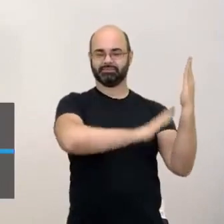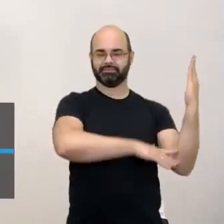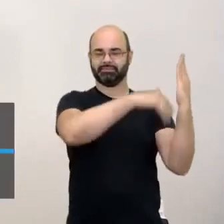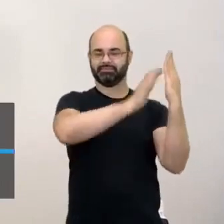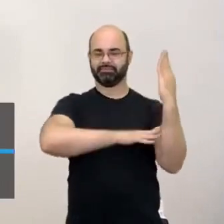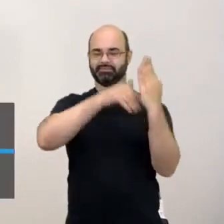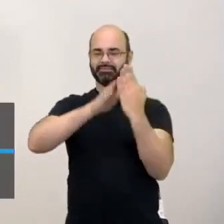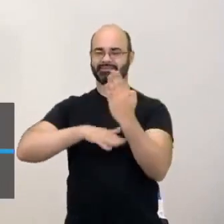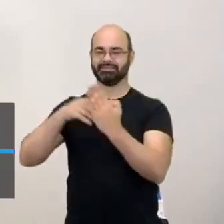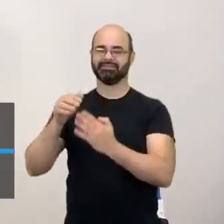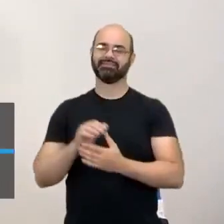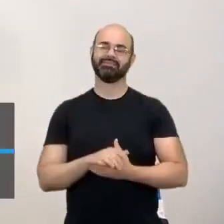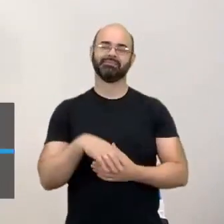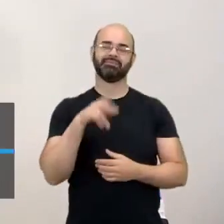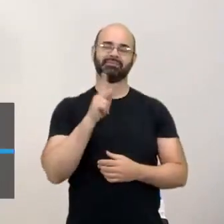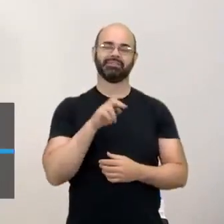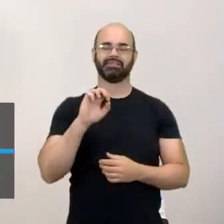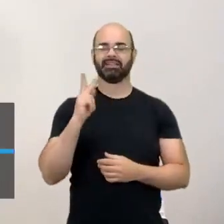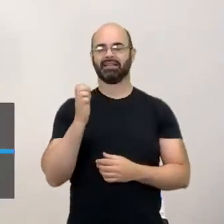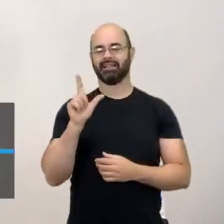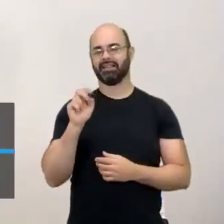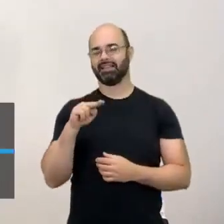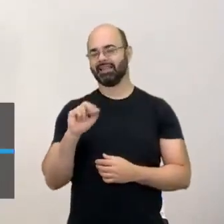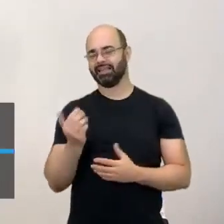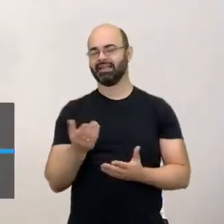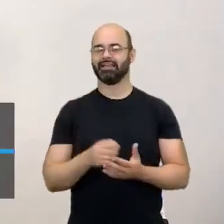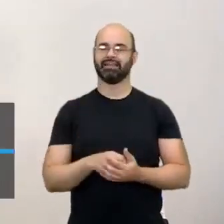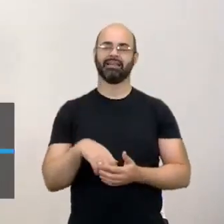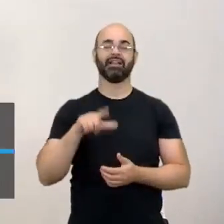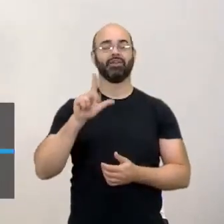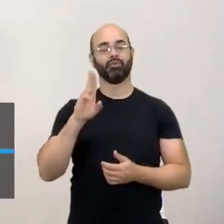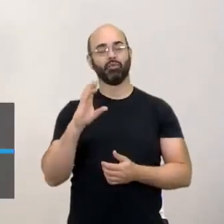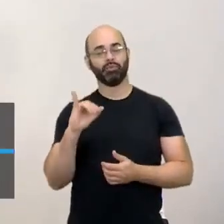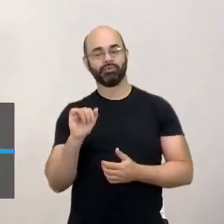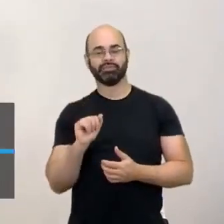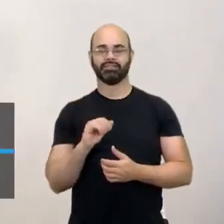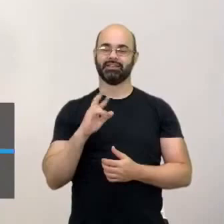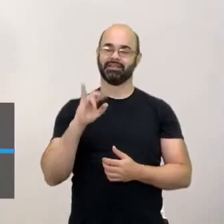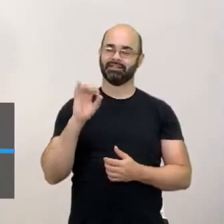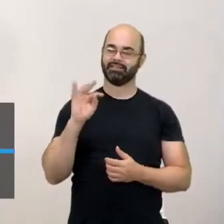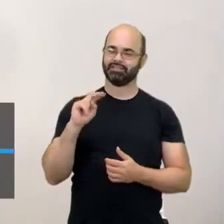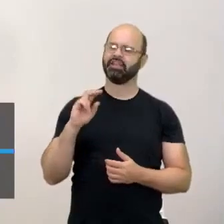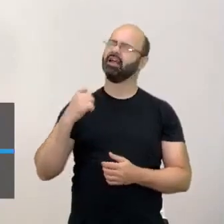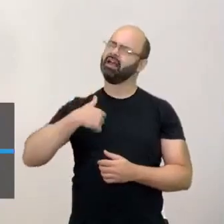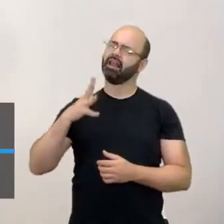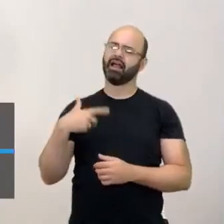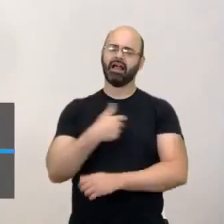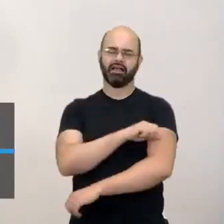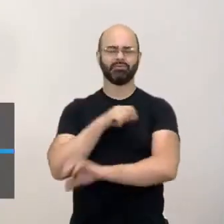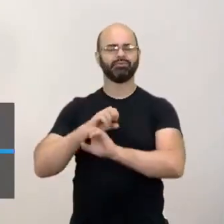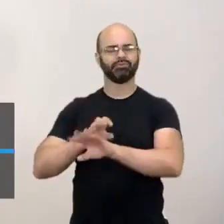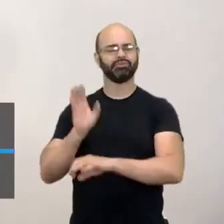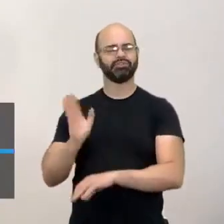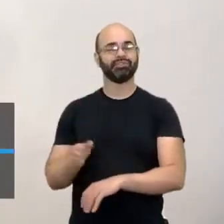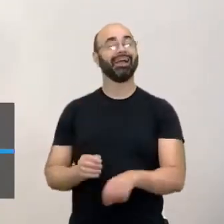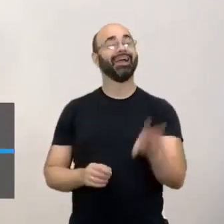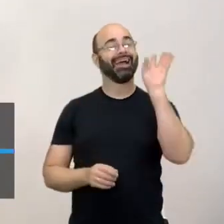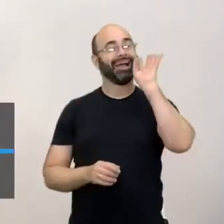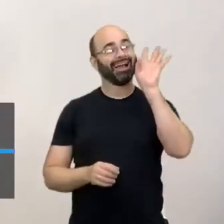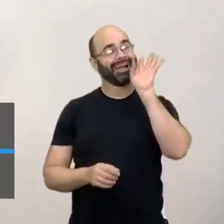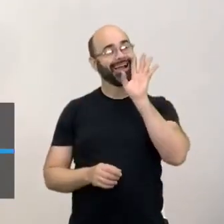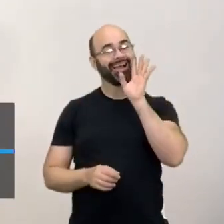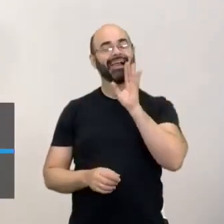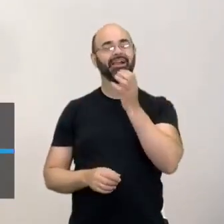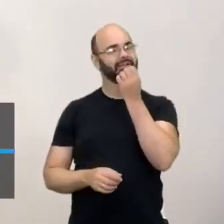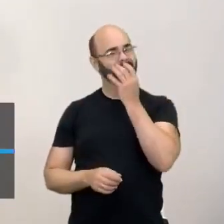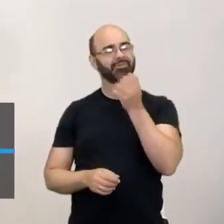pro Cristina, disse, outra vez já trabalhei com isso com os alunos. Que bom, professora Cristina! Tem professor que não, então ele está aqui